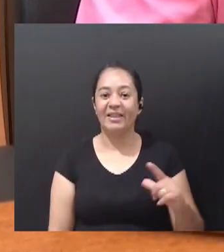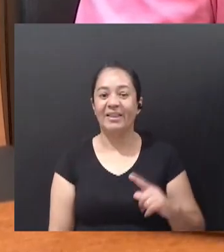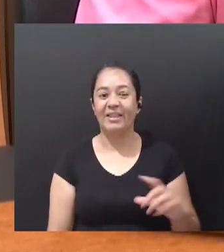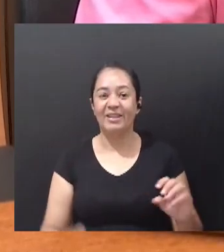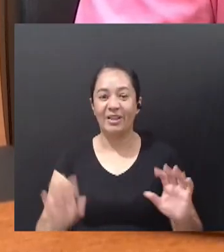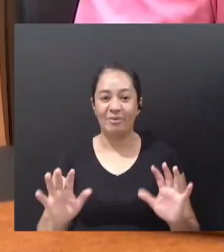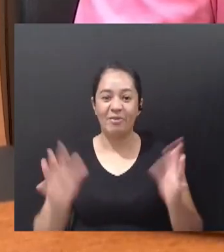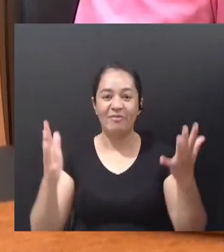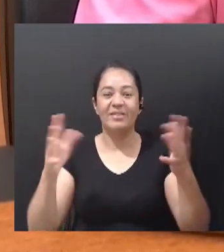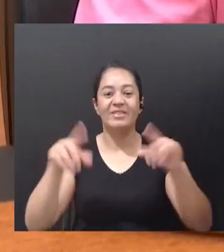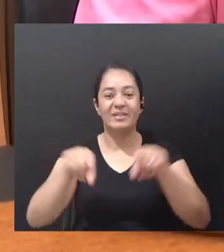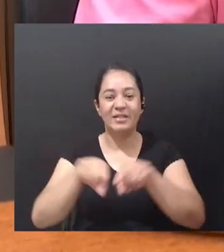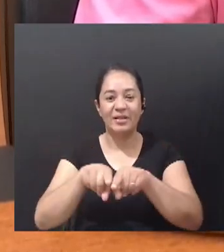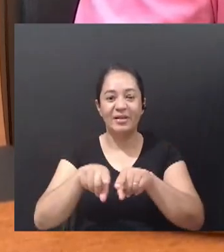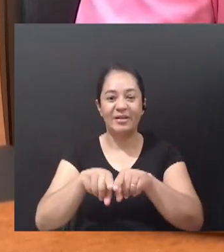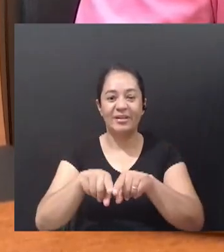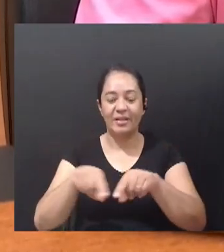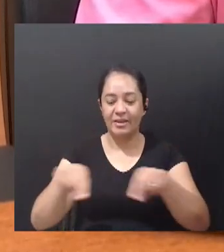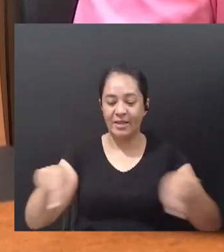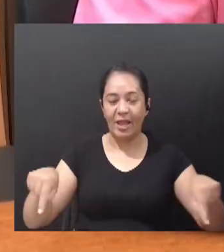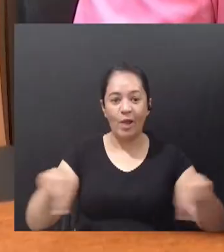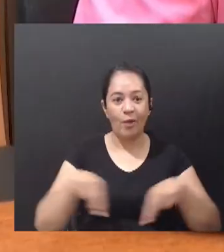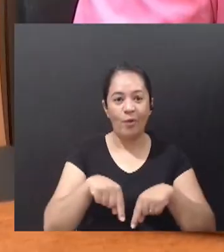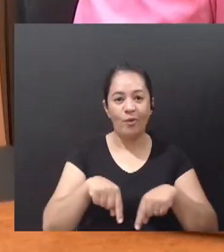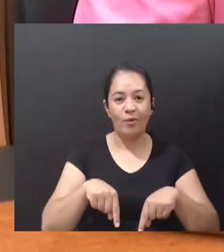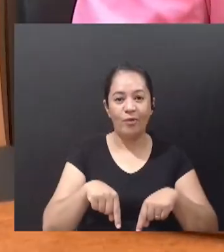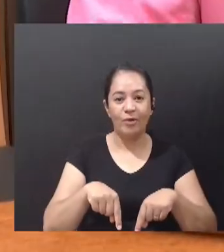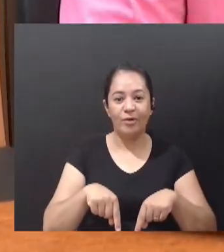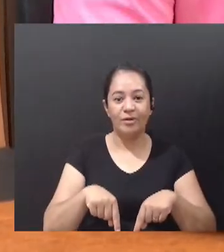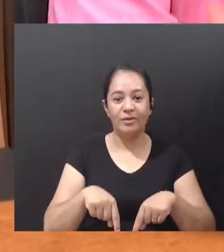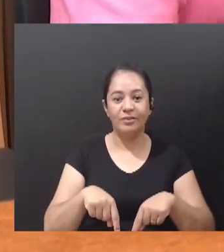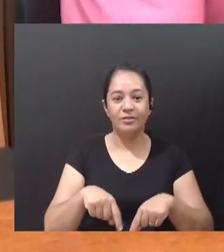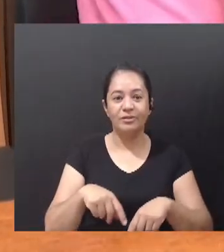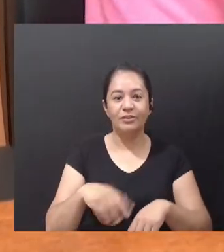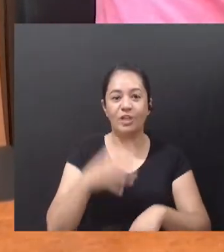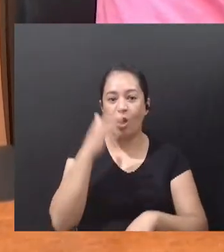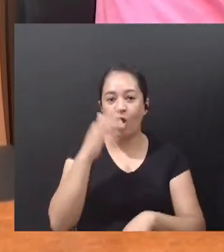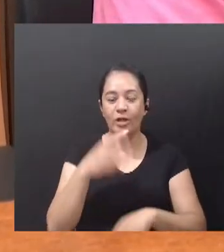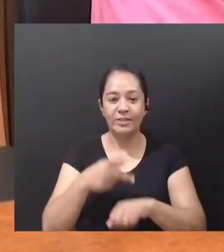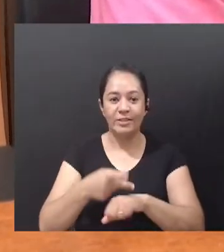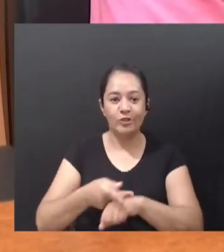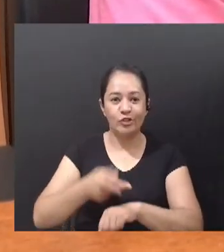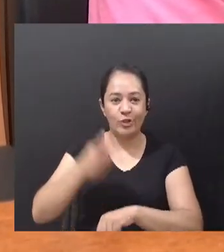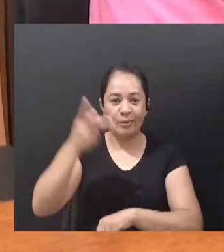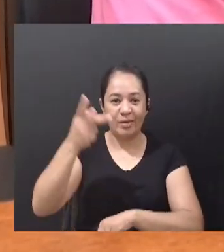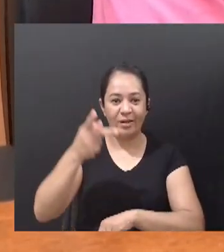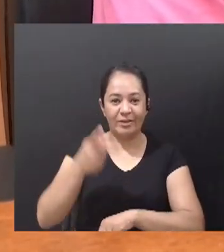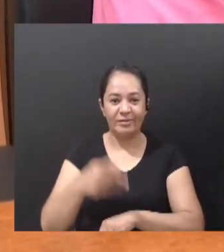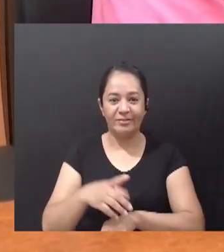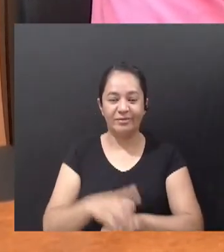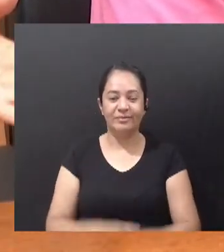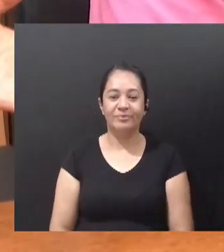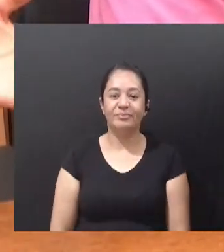também na quadra do Rosas de Prata, lá na Vila Bela, né?